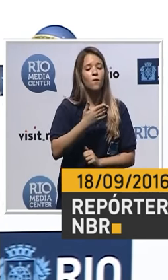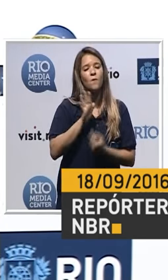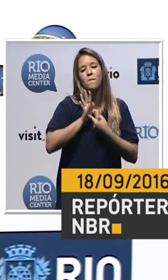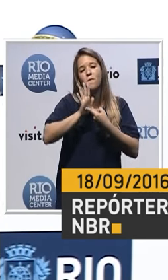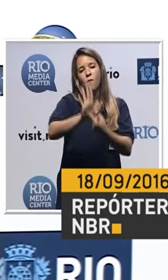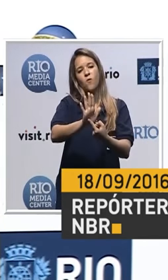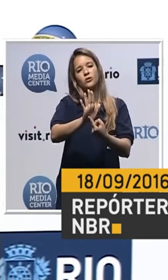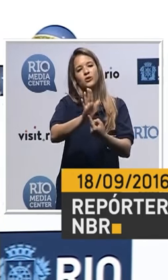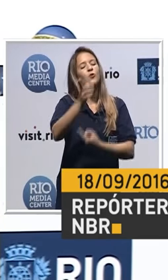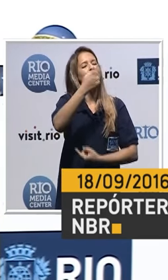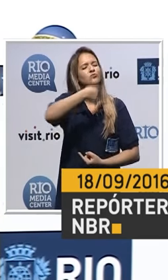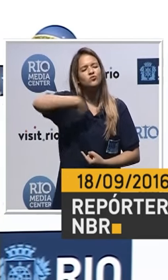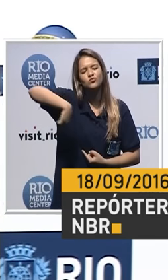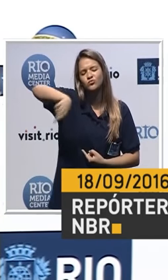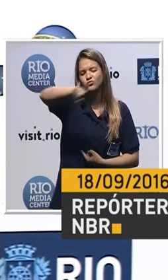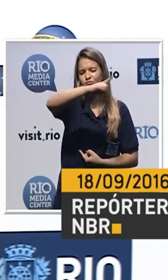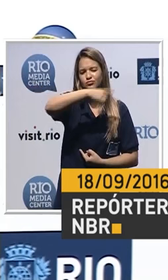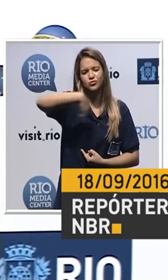temos